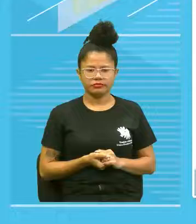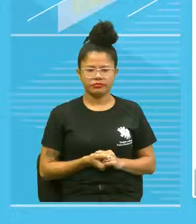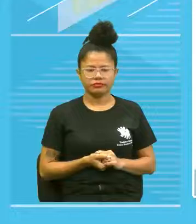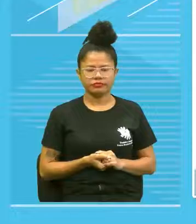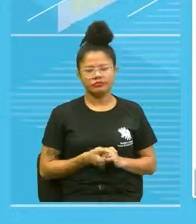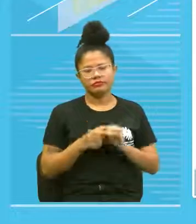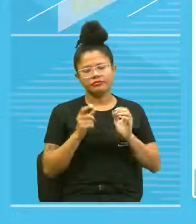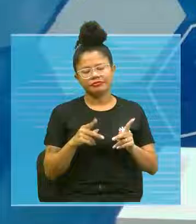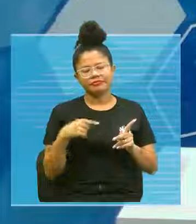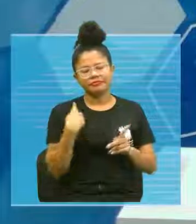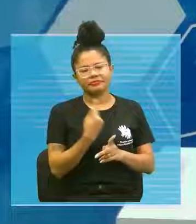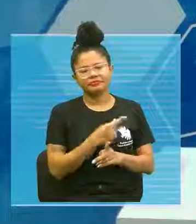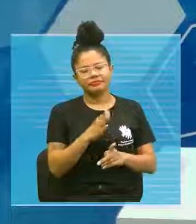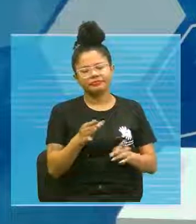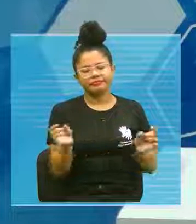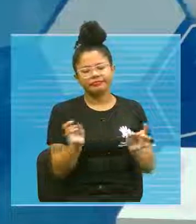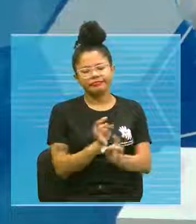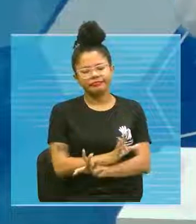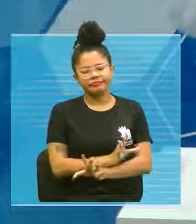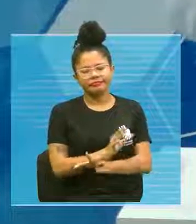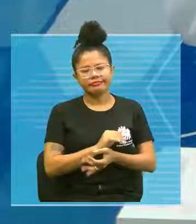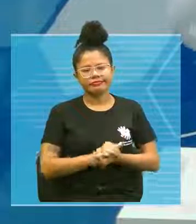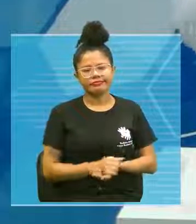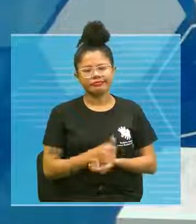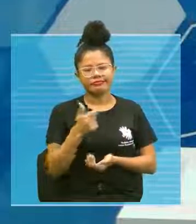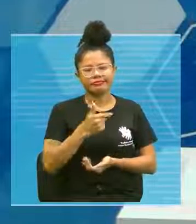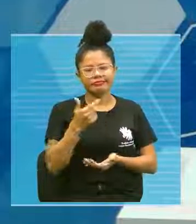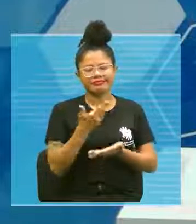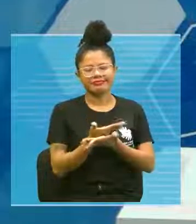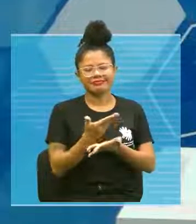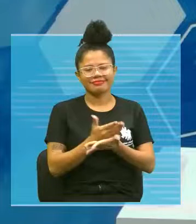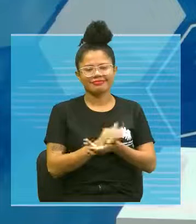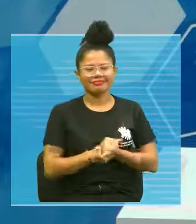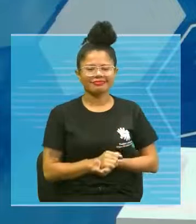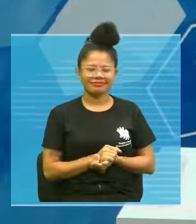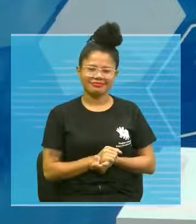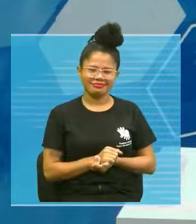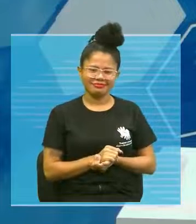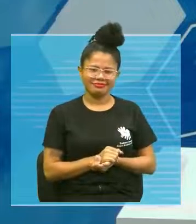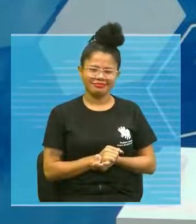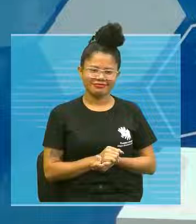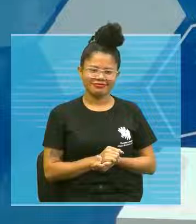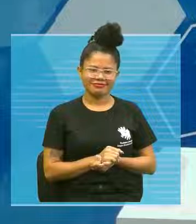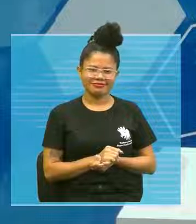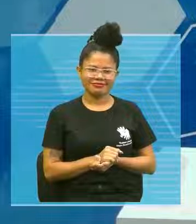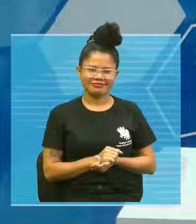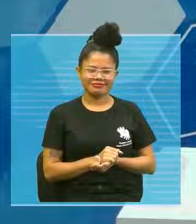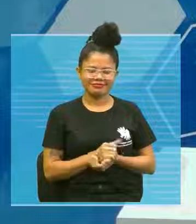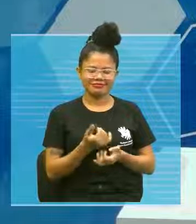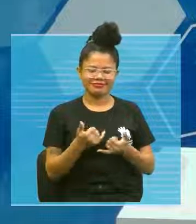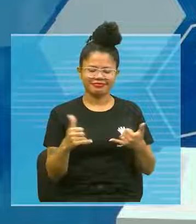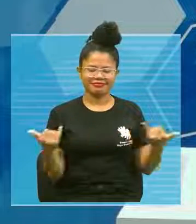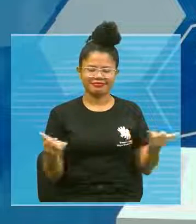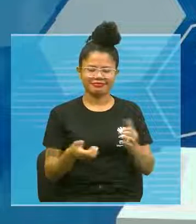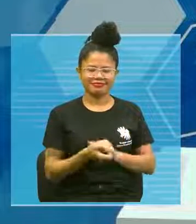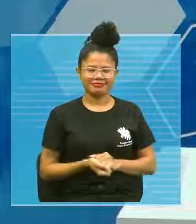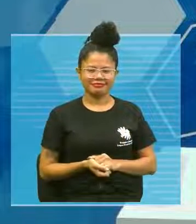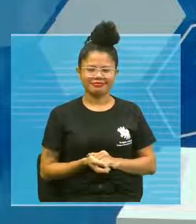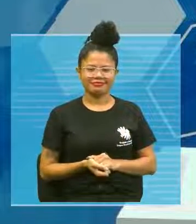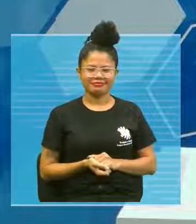o ponto uma com isso nós vamos fechando o nosso segundo o Episódio de hoje a energia